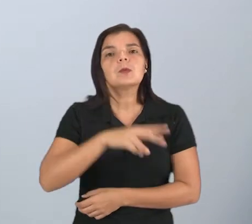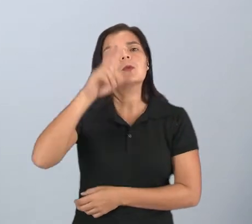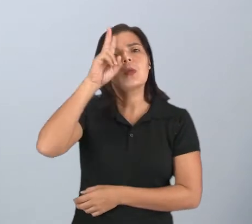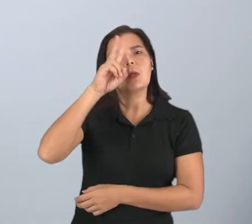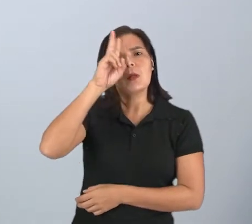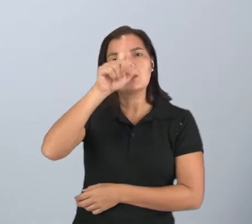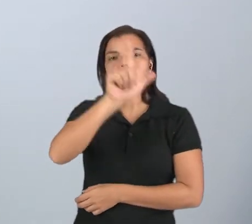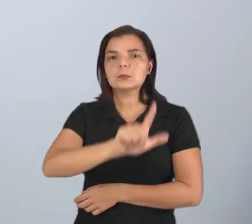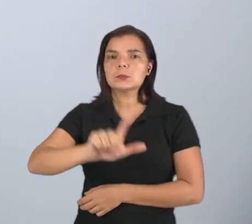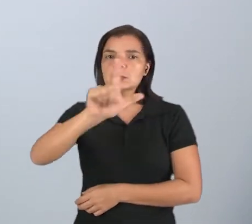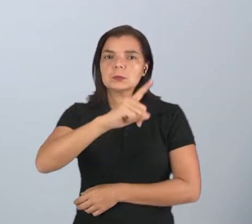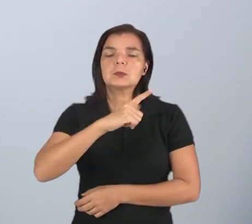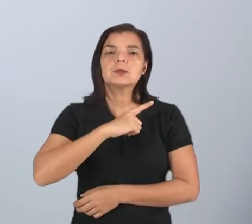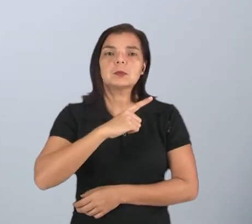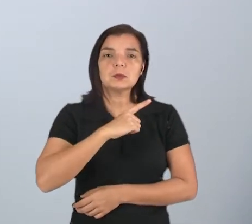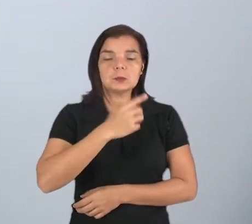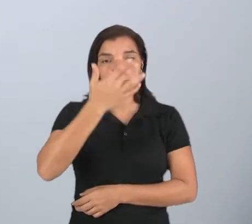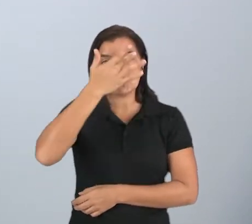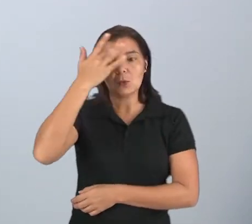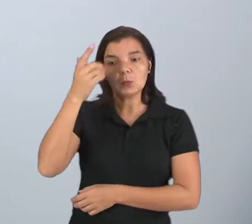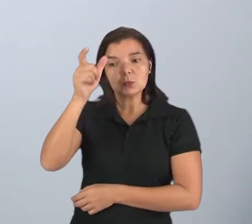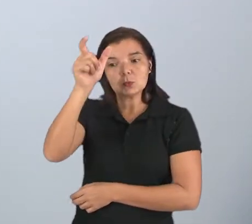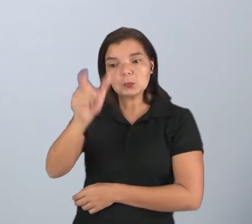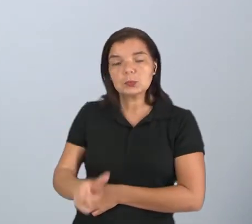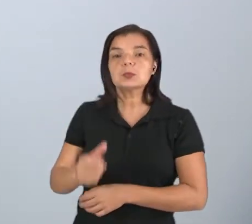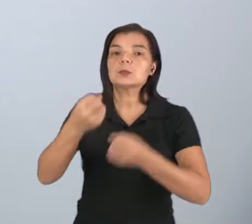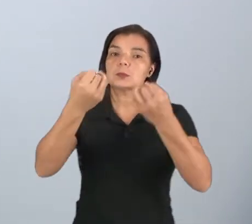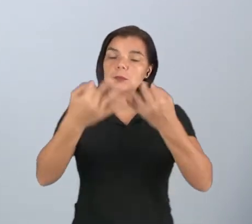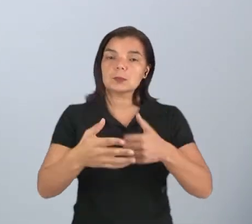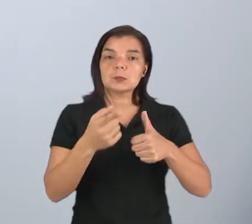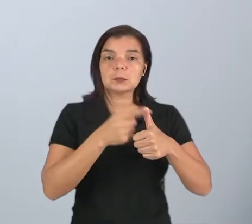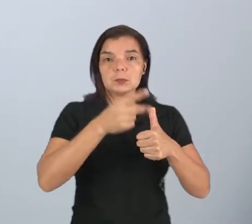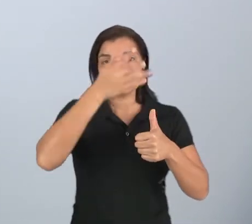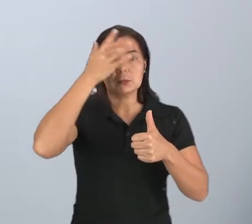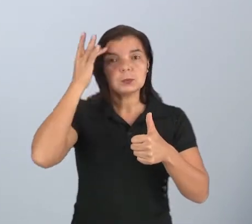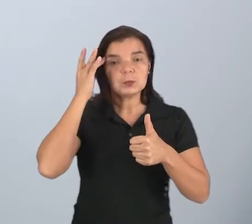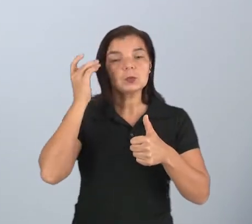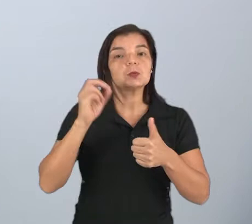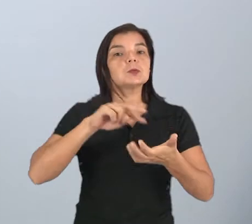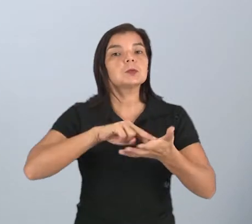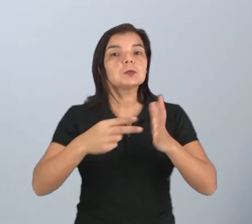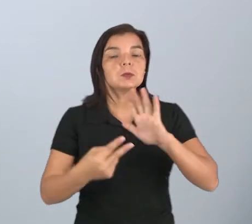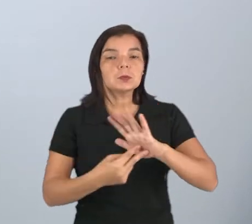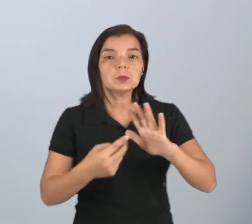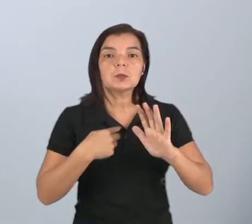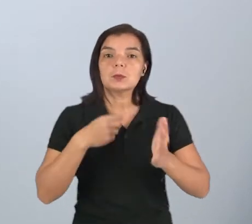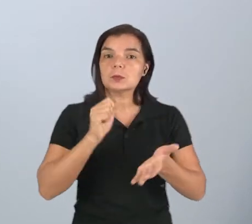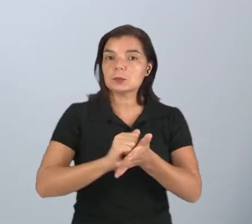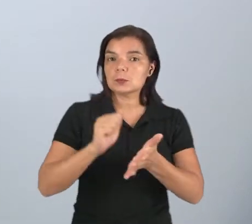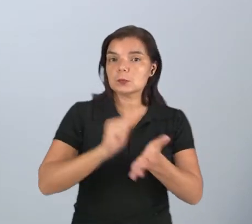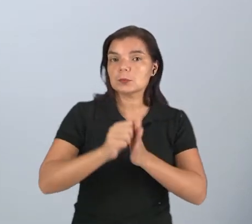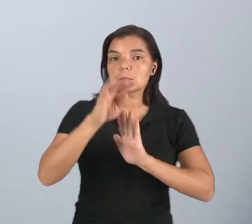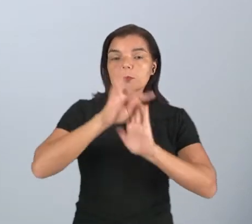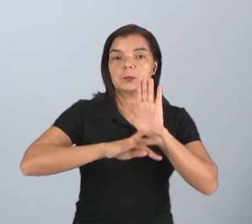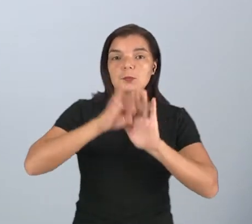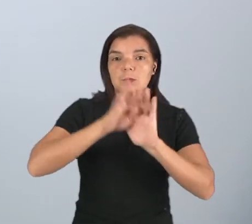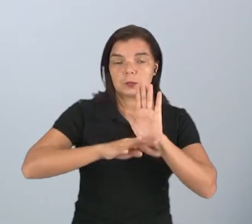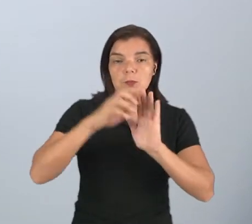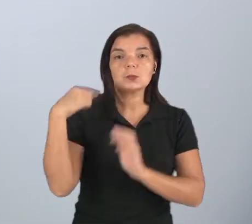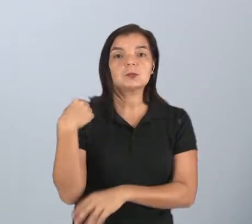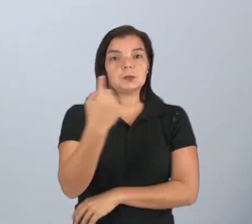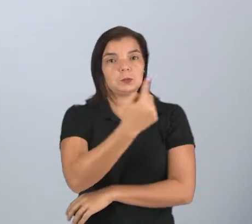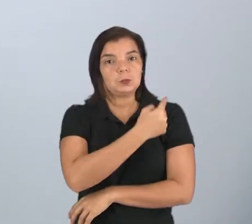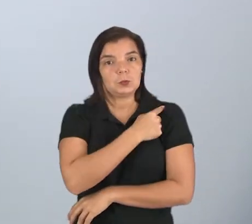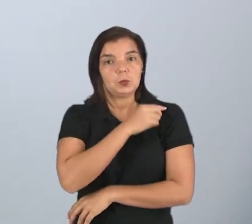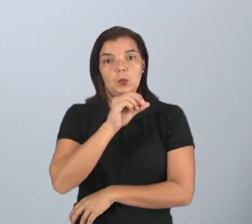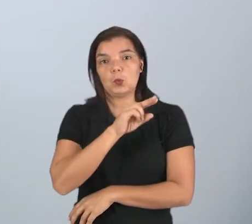literária, aqui eu tenho o narrador em primeira pessoa, ou seja, eu vou escrever o meu texto como nós